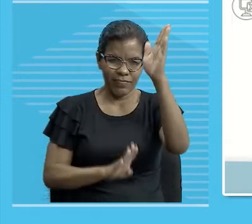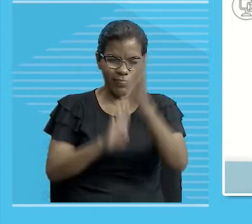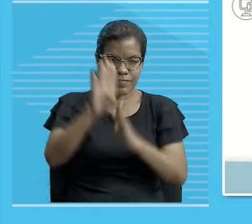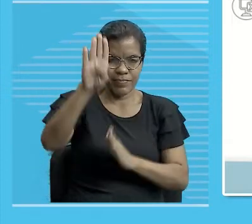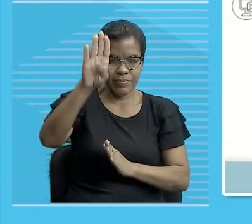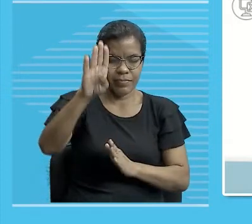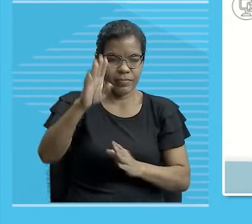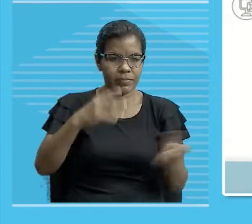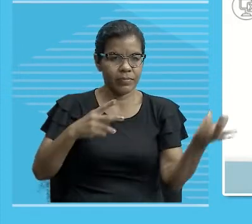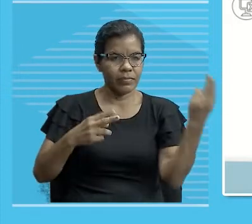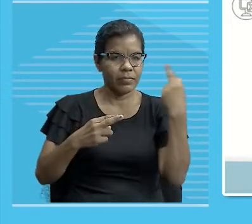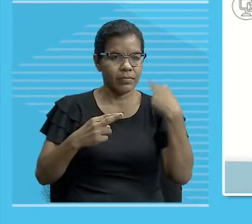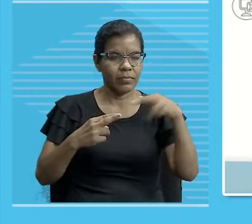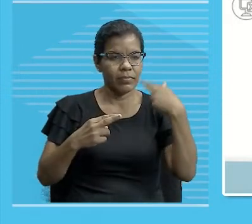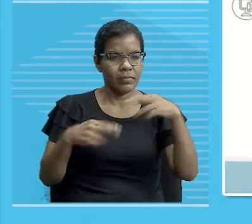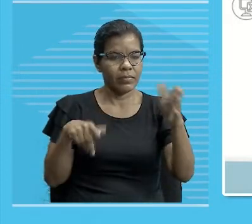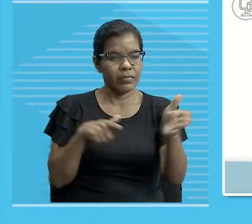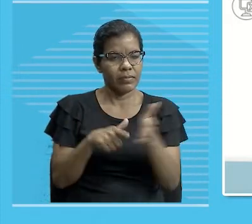em relação a essa pesquisa.